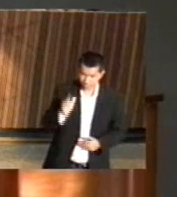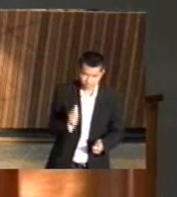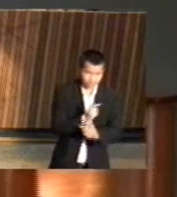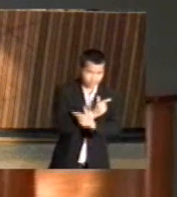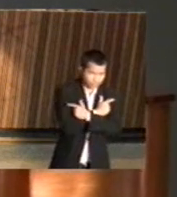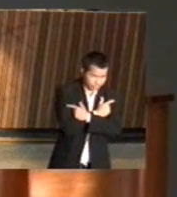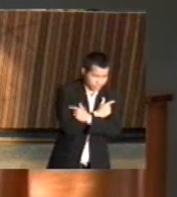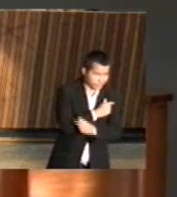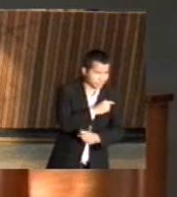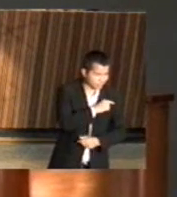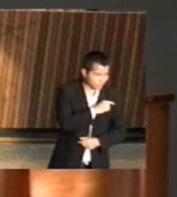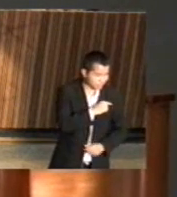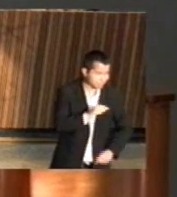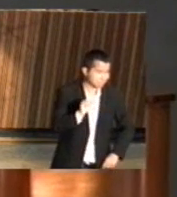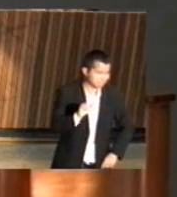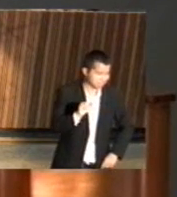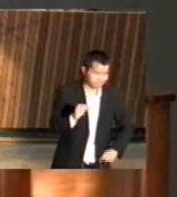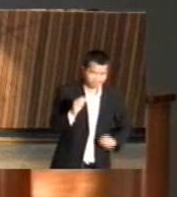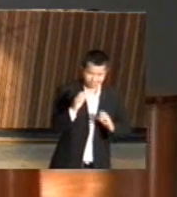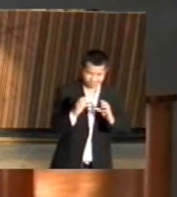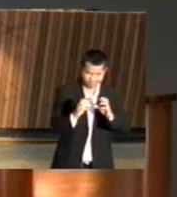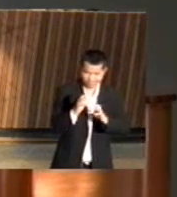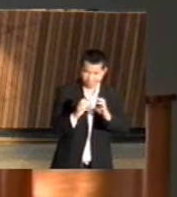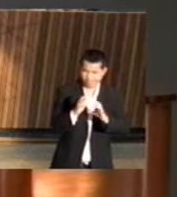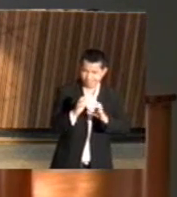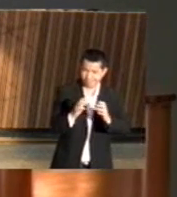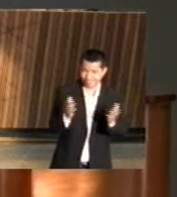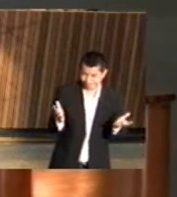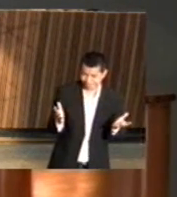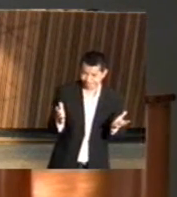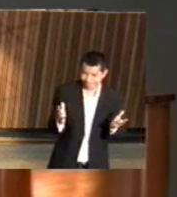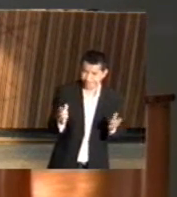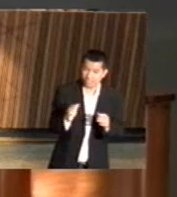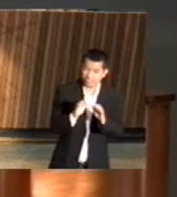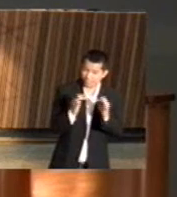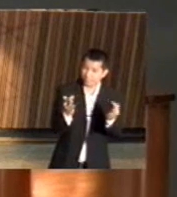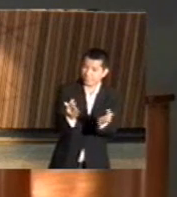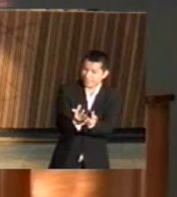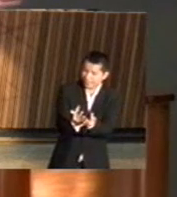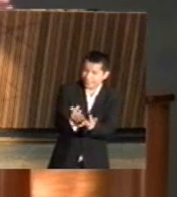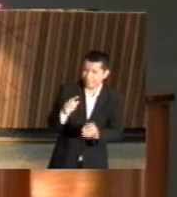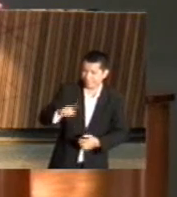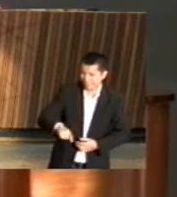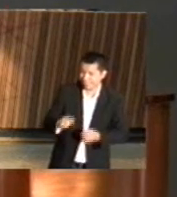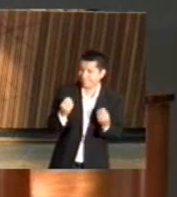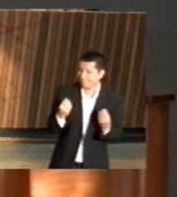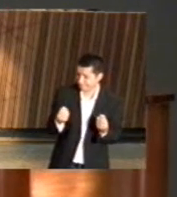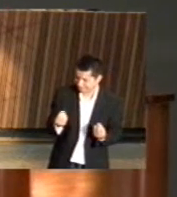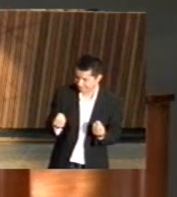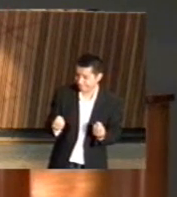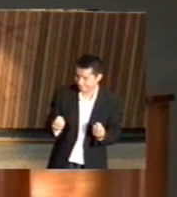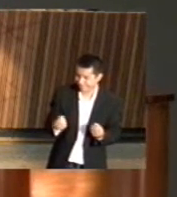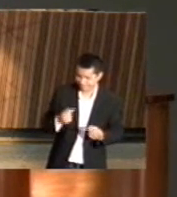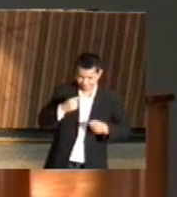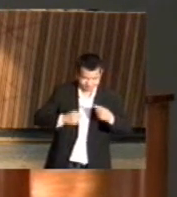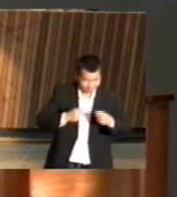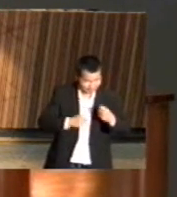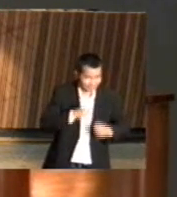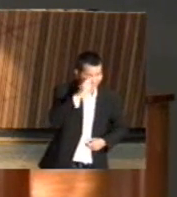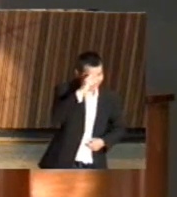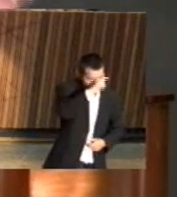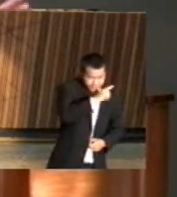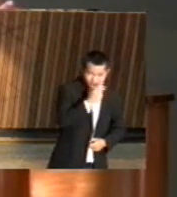havia abençoado. E agora, aqueles imigrantes nômades não possuíam